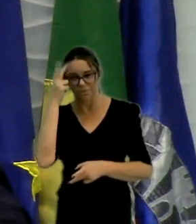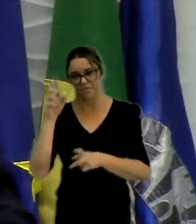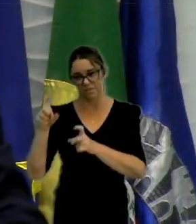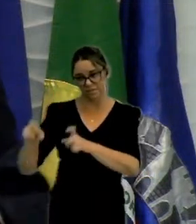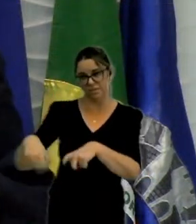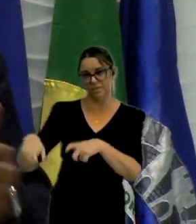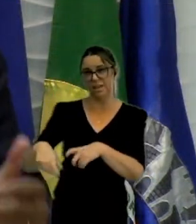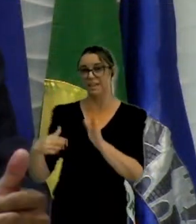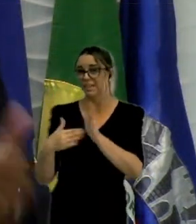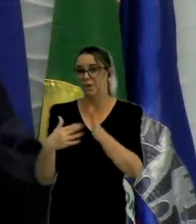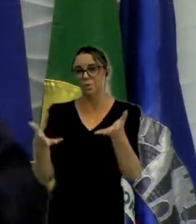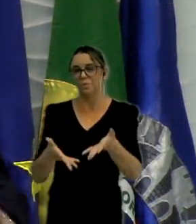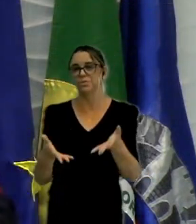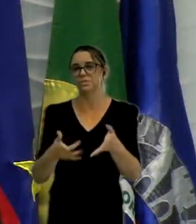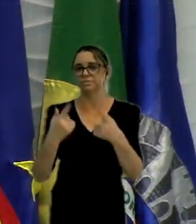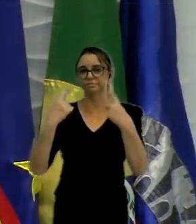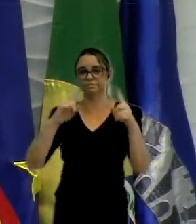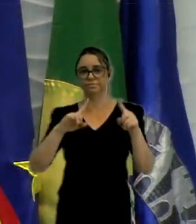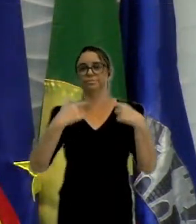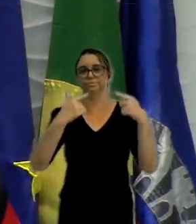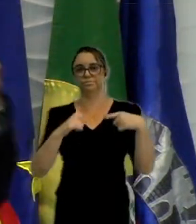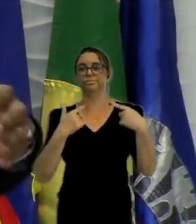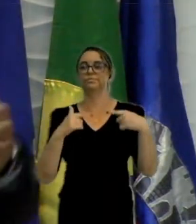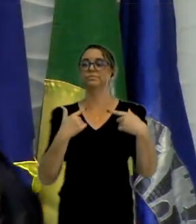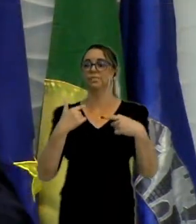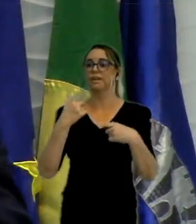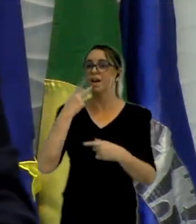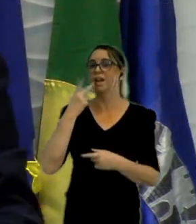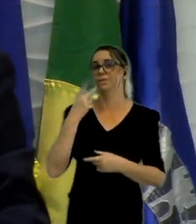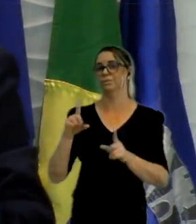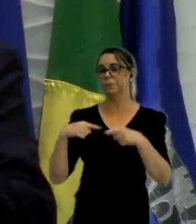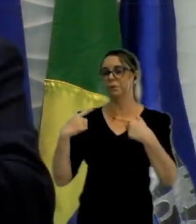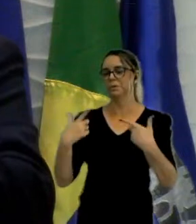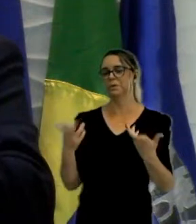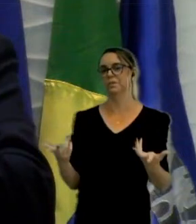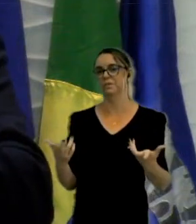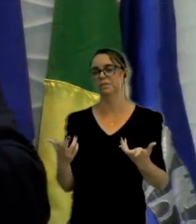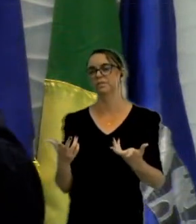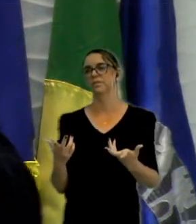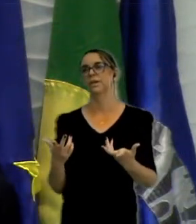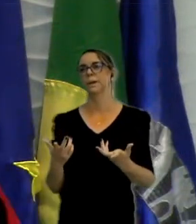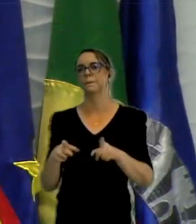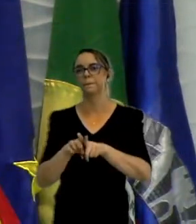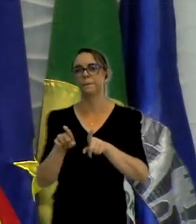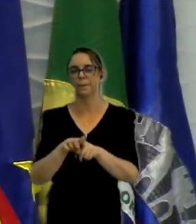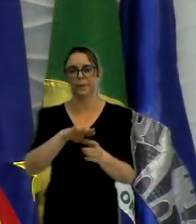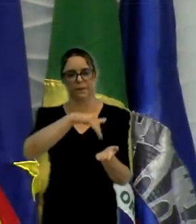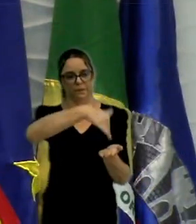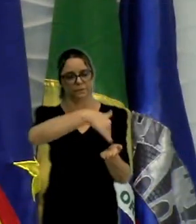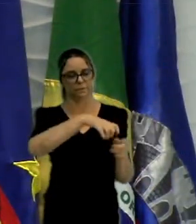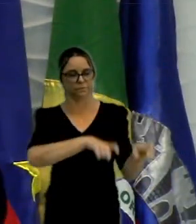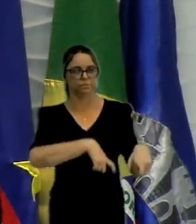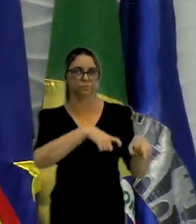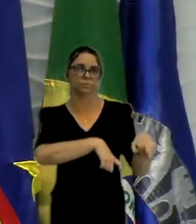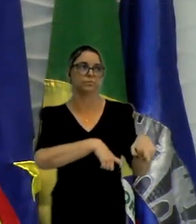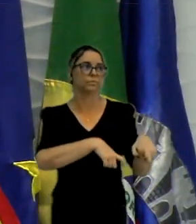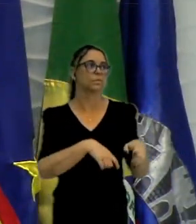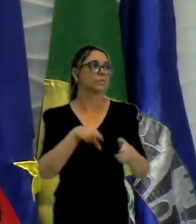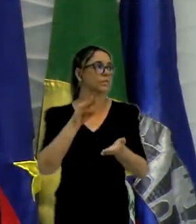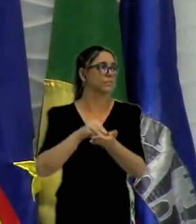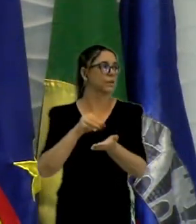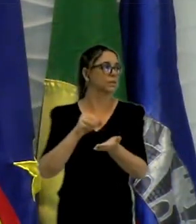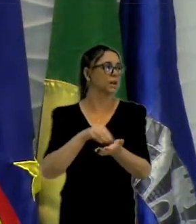hoje, reclamando a esse vereador e reclamando também à Secretaria de Agricultura por falta de